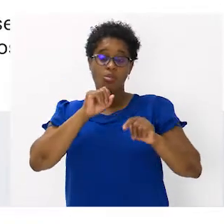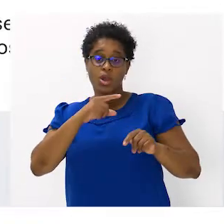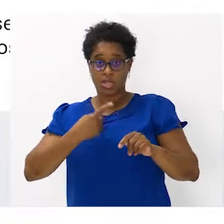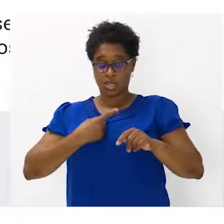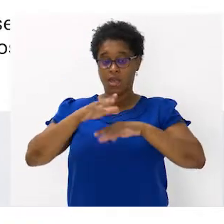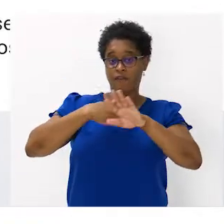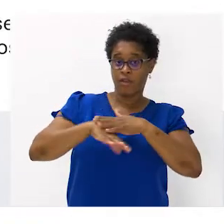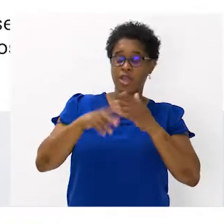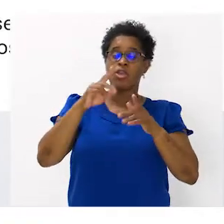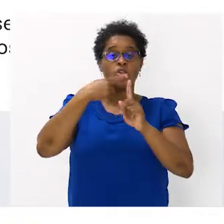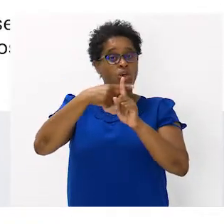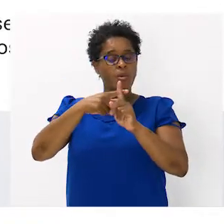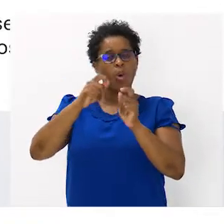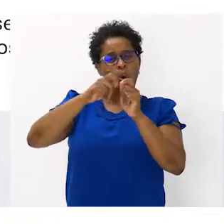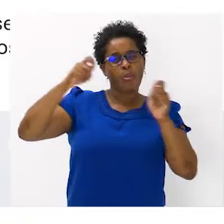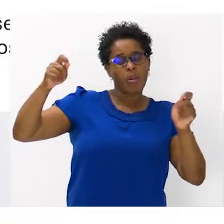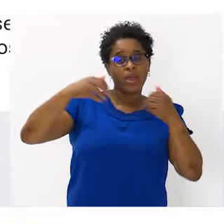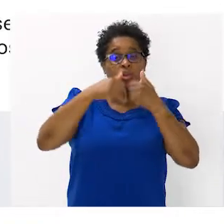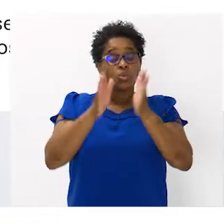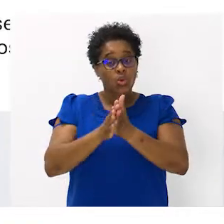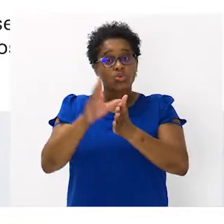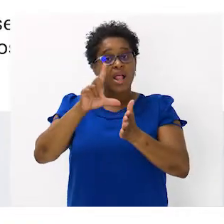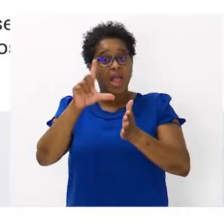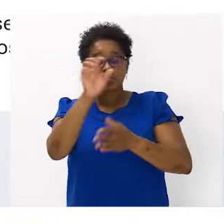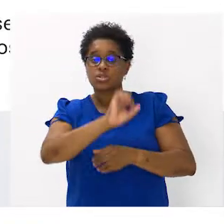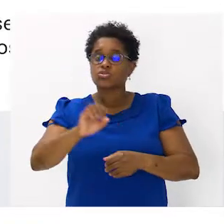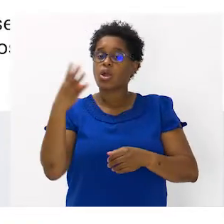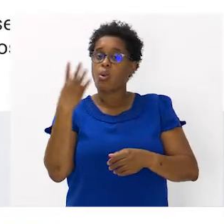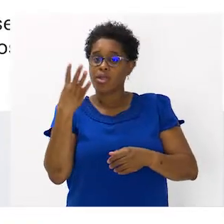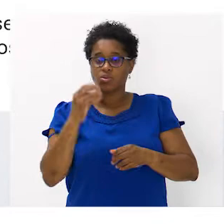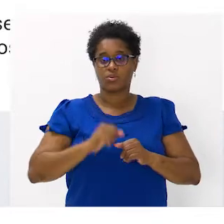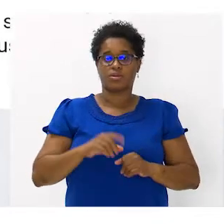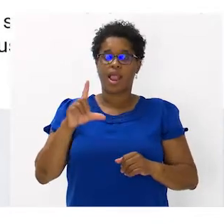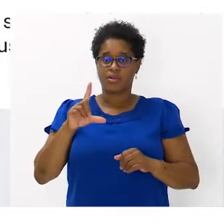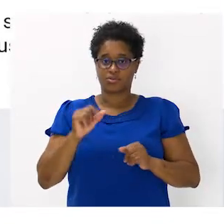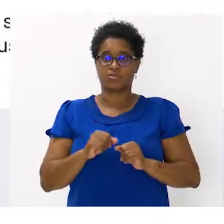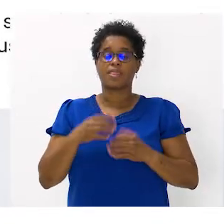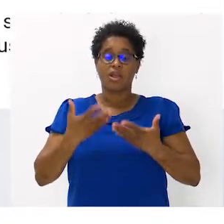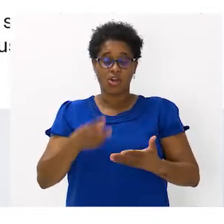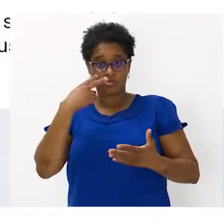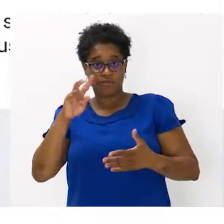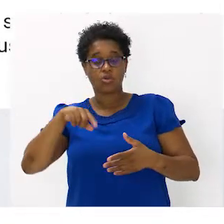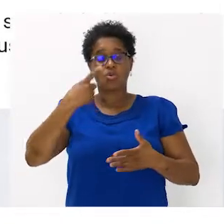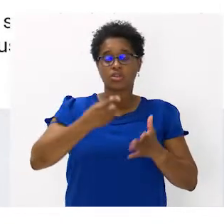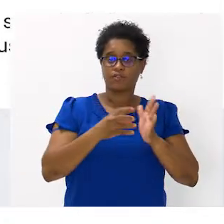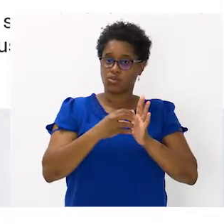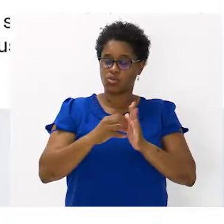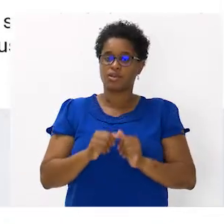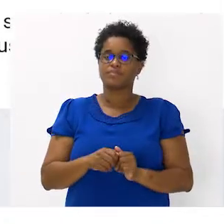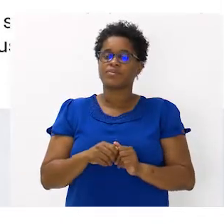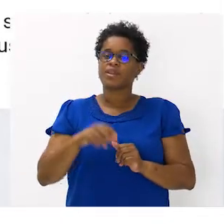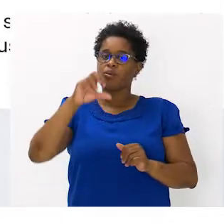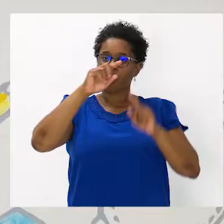calculado somando o comprimento de todos os seus lados, que é 4 lados. Agora vamos ver uma outra figura, o